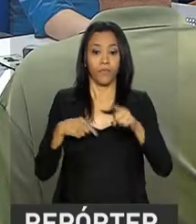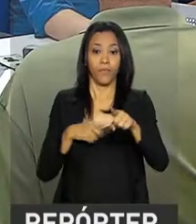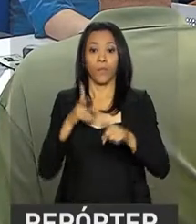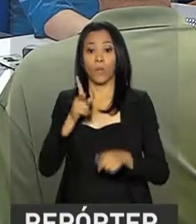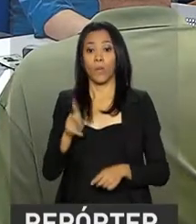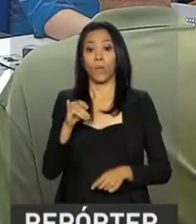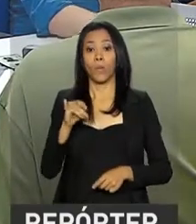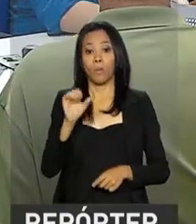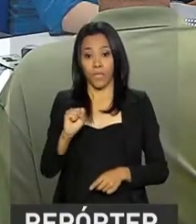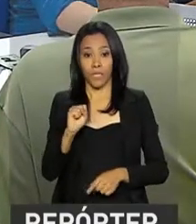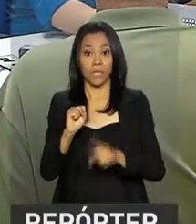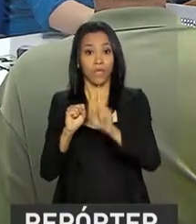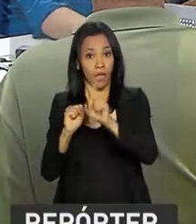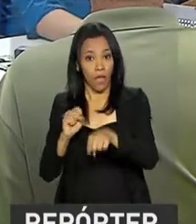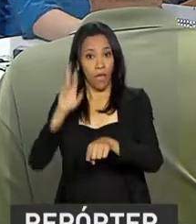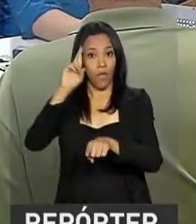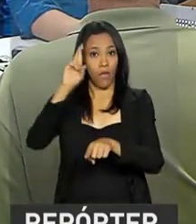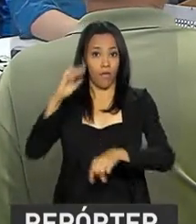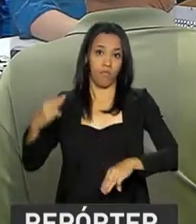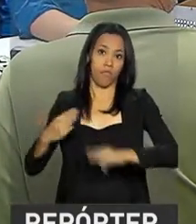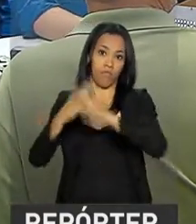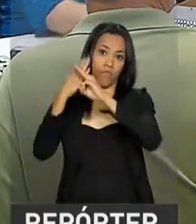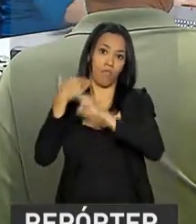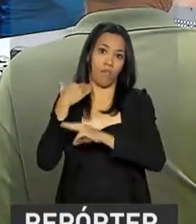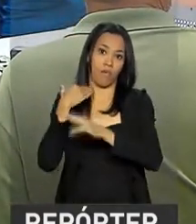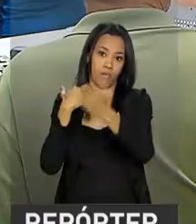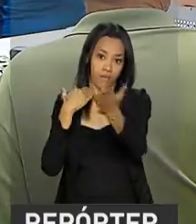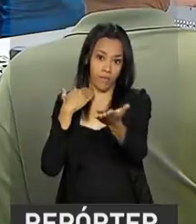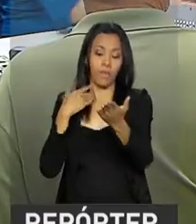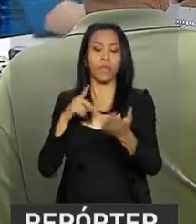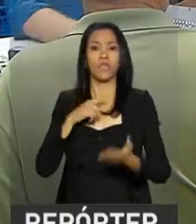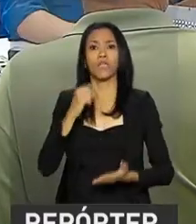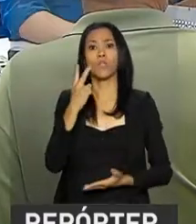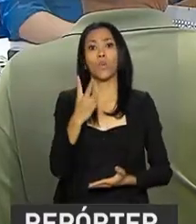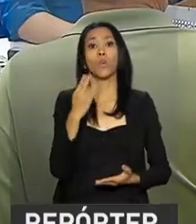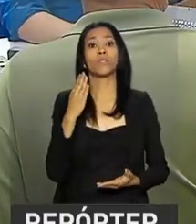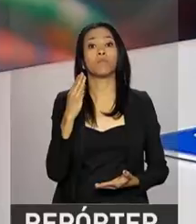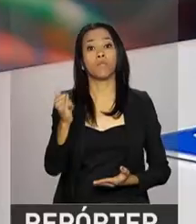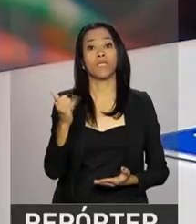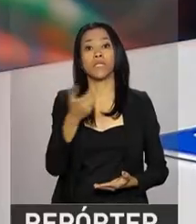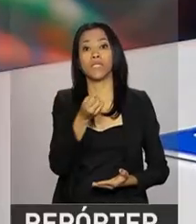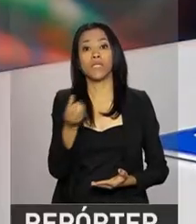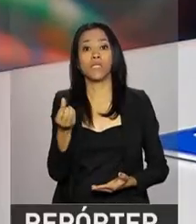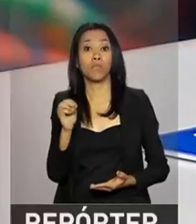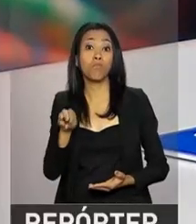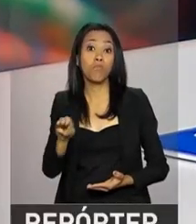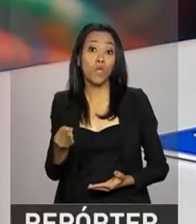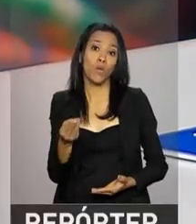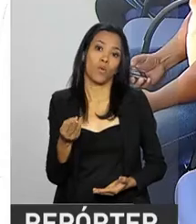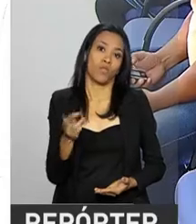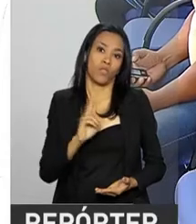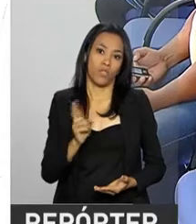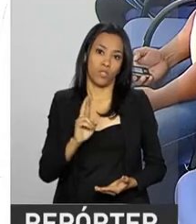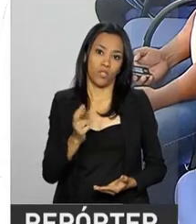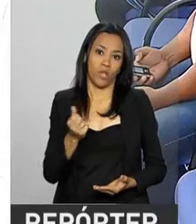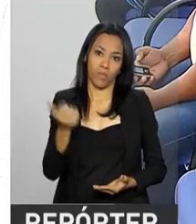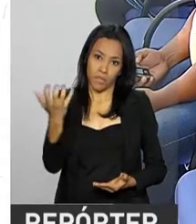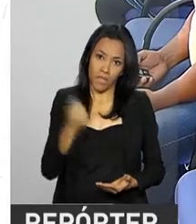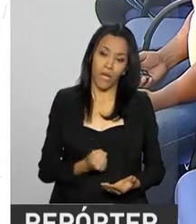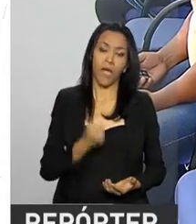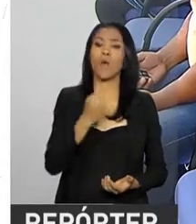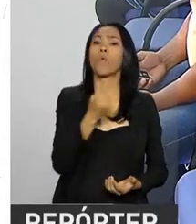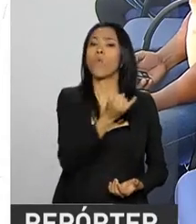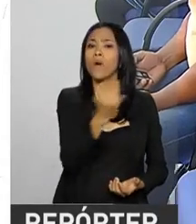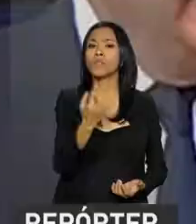administrado pela caixa econômica federal a 2 bilhões e 600 milhões de reais para serem sacados por um milhão e